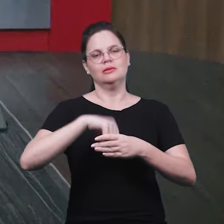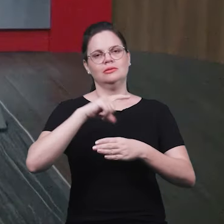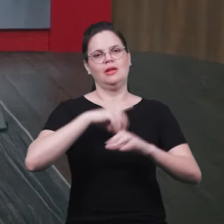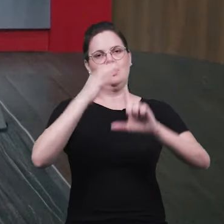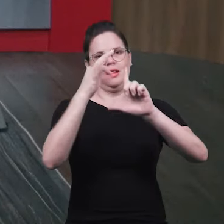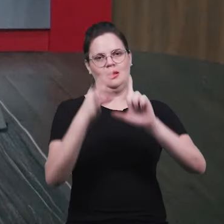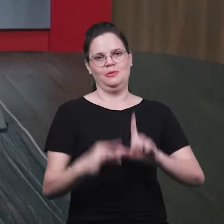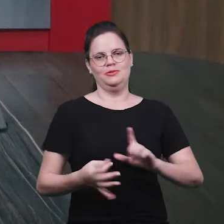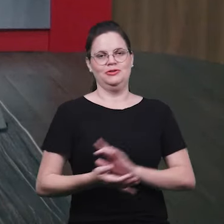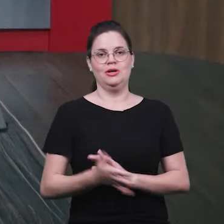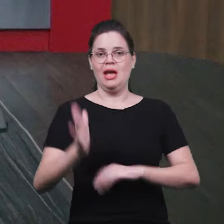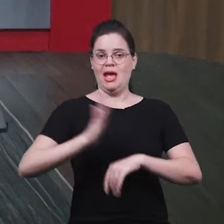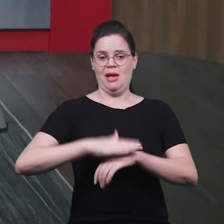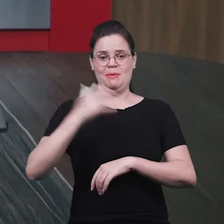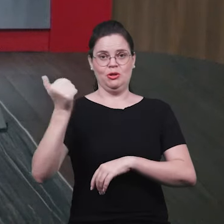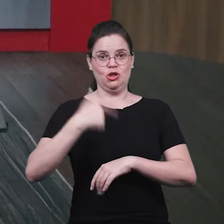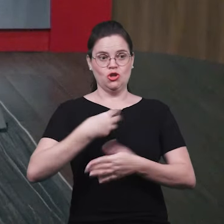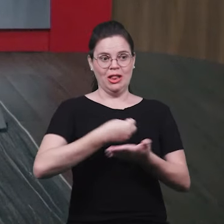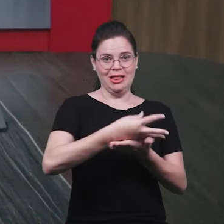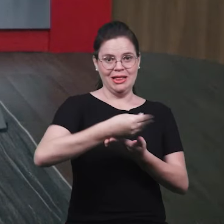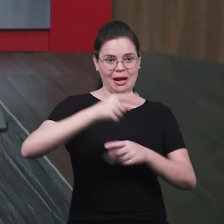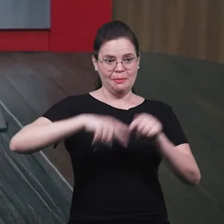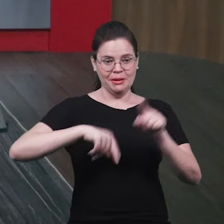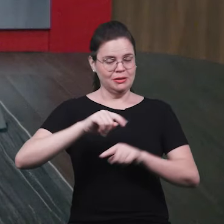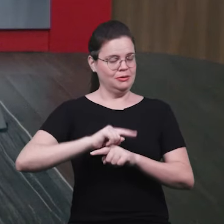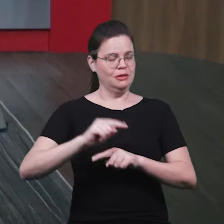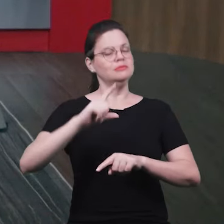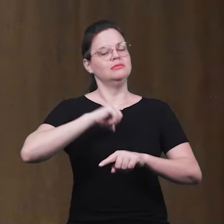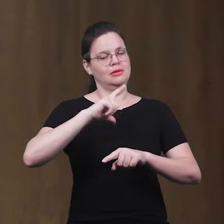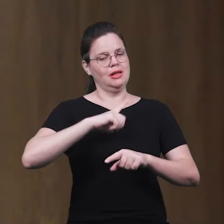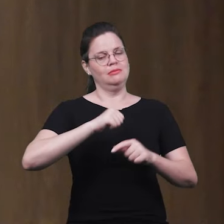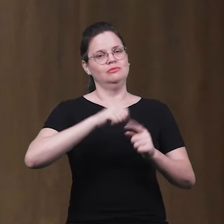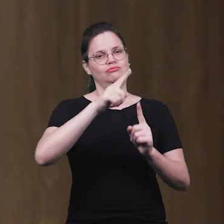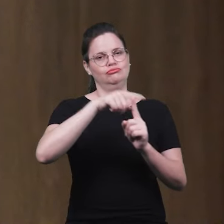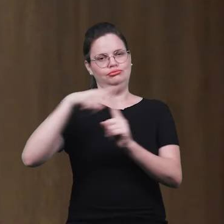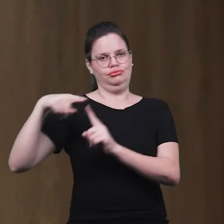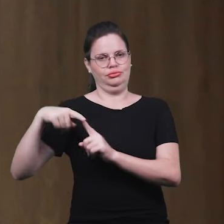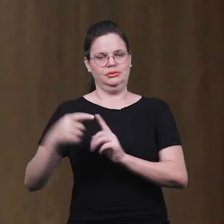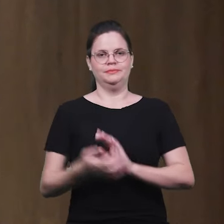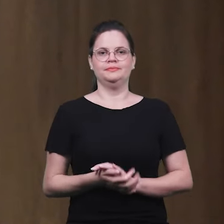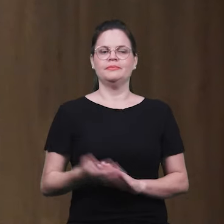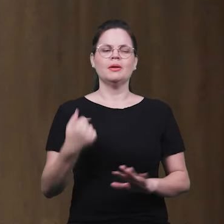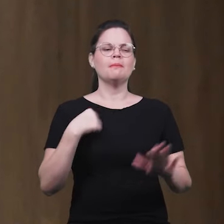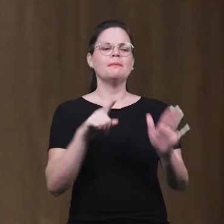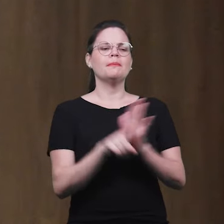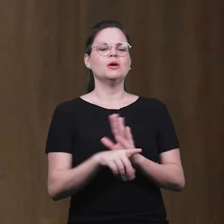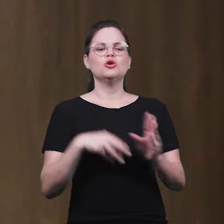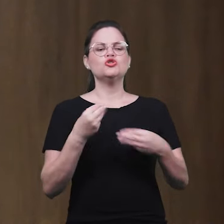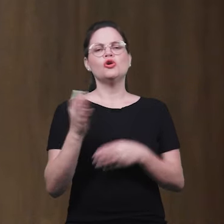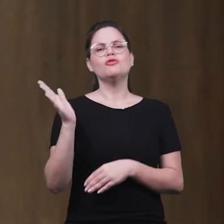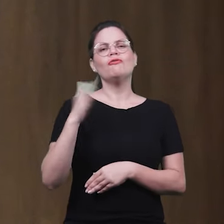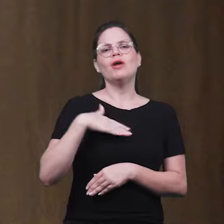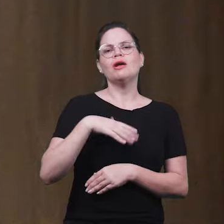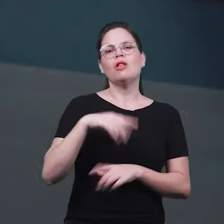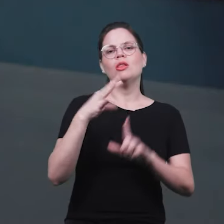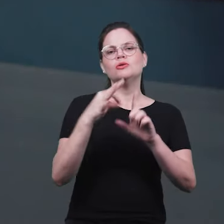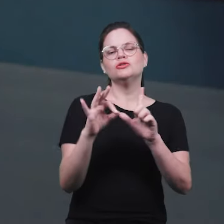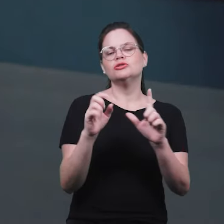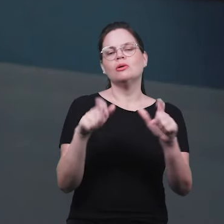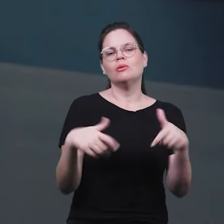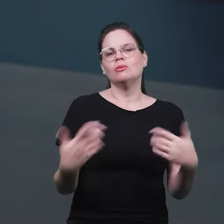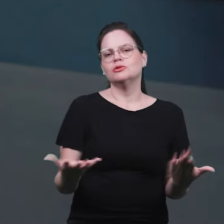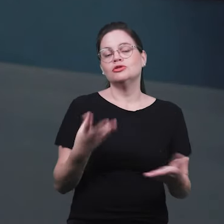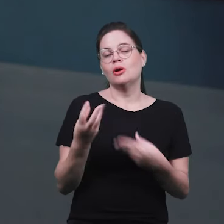de mercadorias. Muito interessante. Então, vamos começar com a primeira pergunta logo. Qual é a origem da logística? A logística,